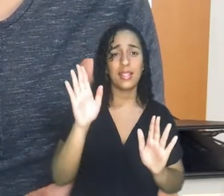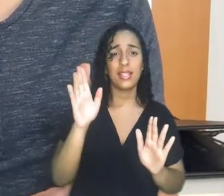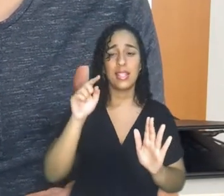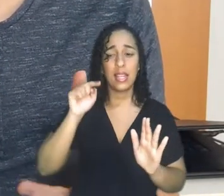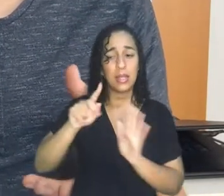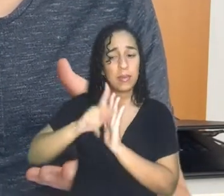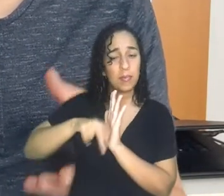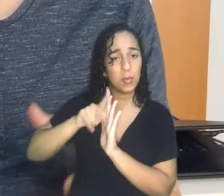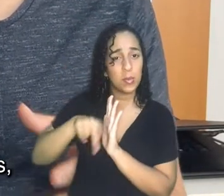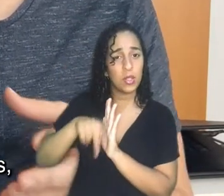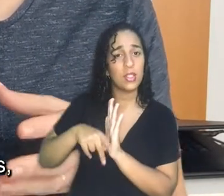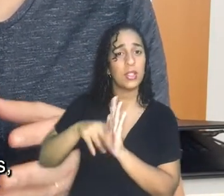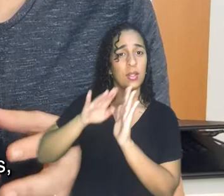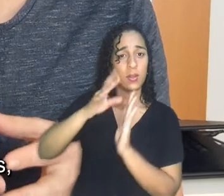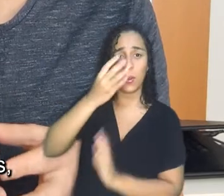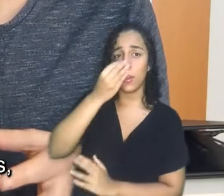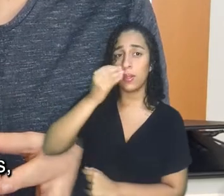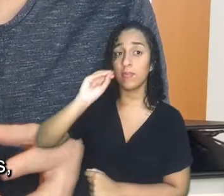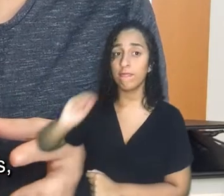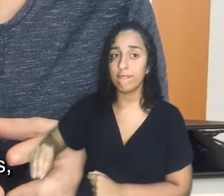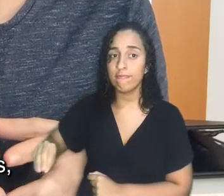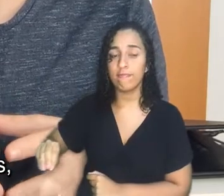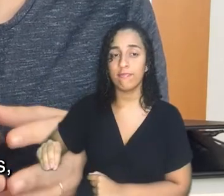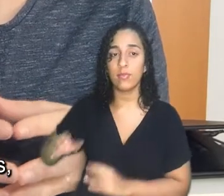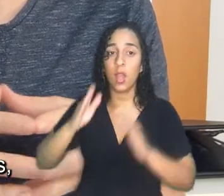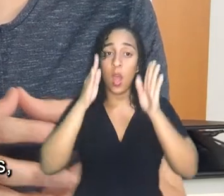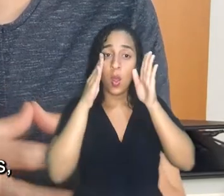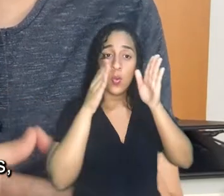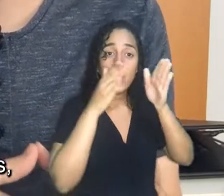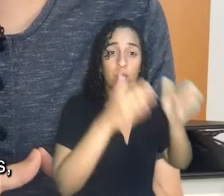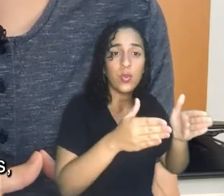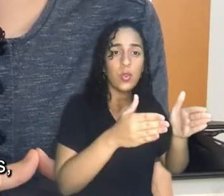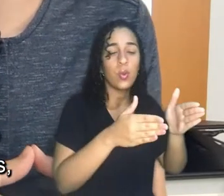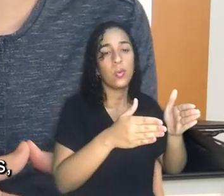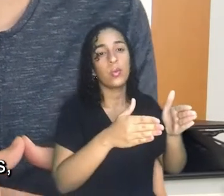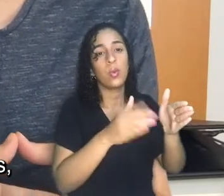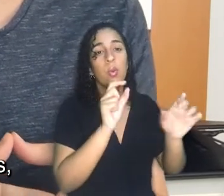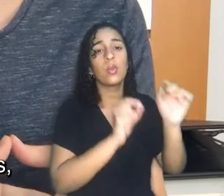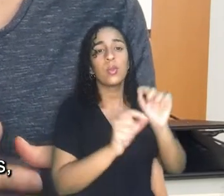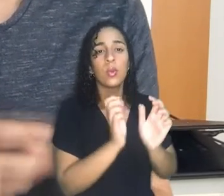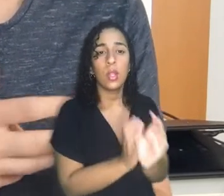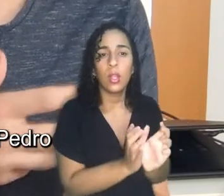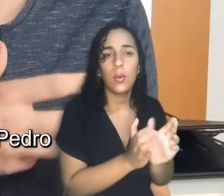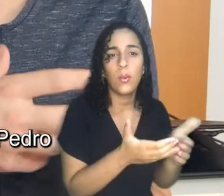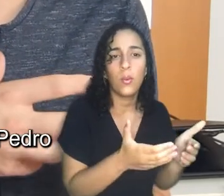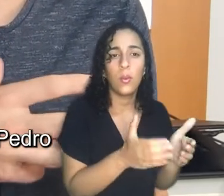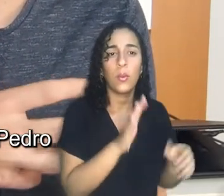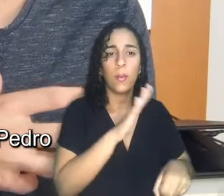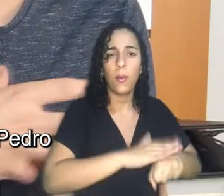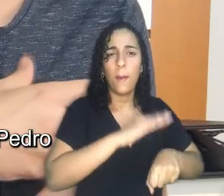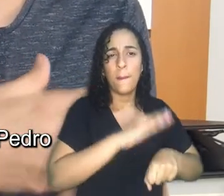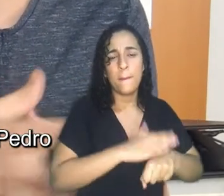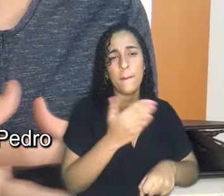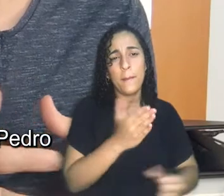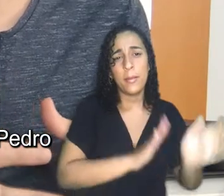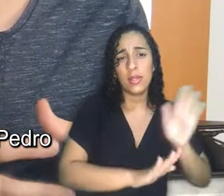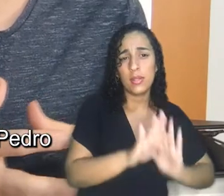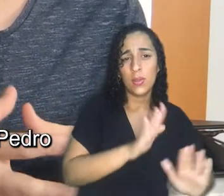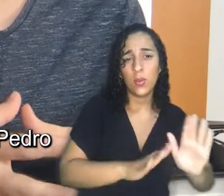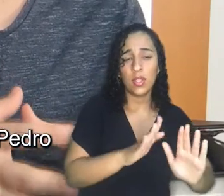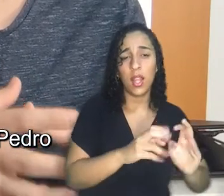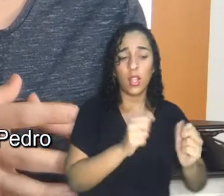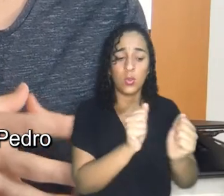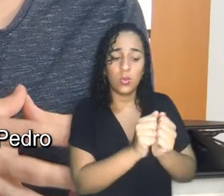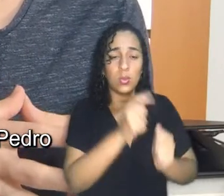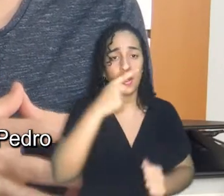logo foi deixado de lado em nome de um projeto mais conservador e ligado às elites mais conservadoras que acabaram ficando